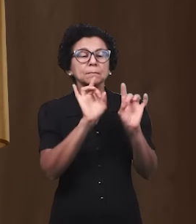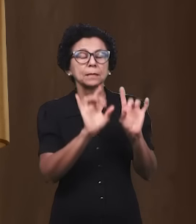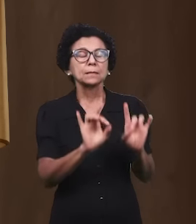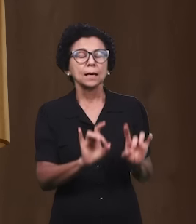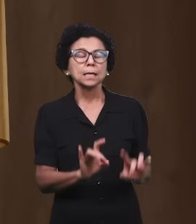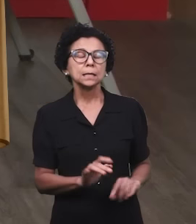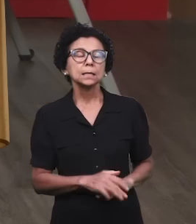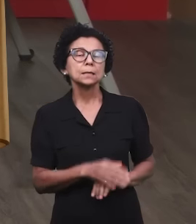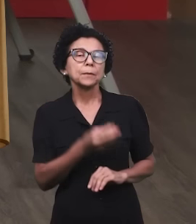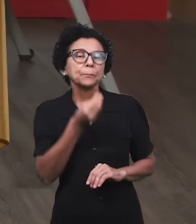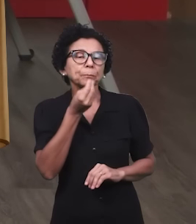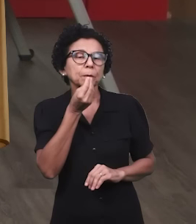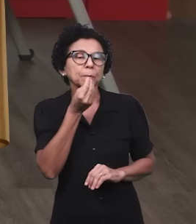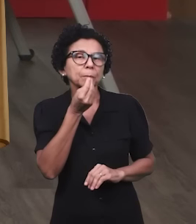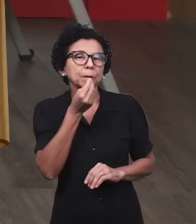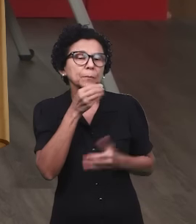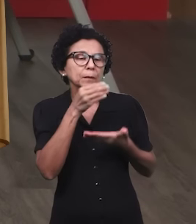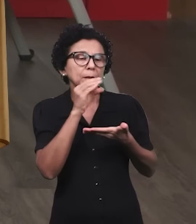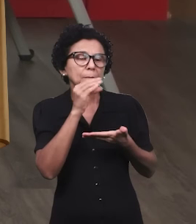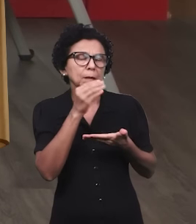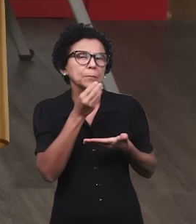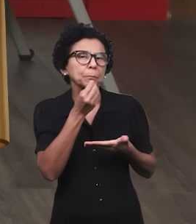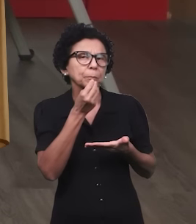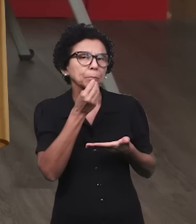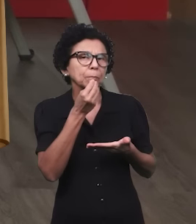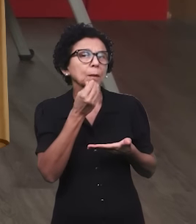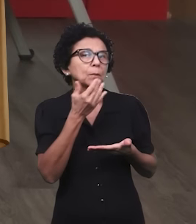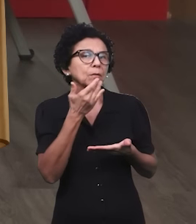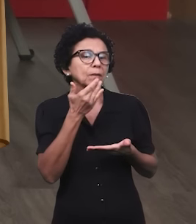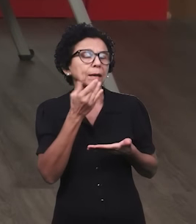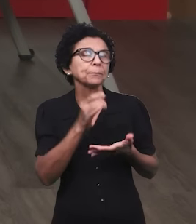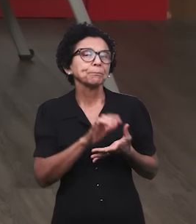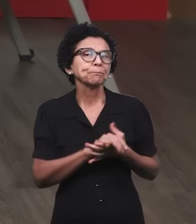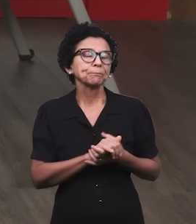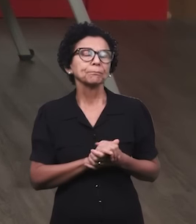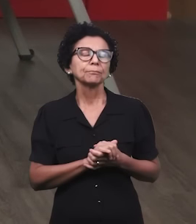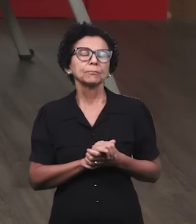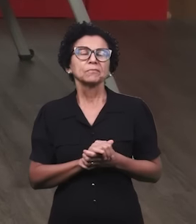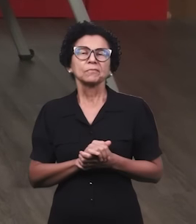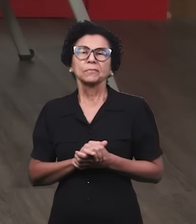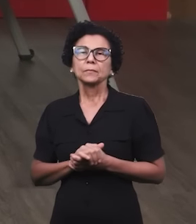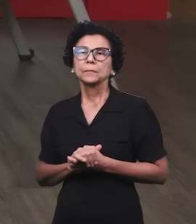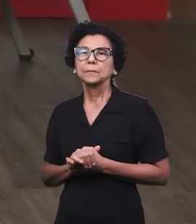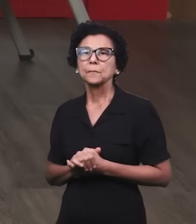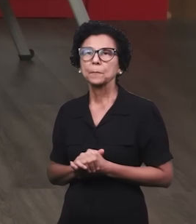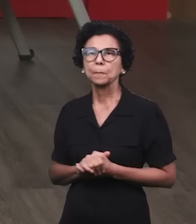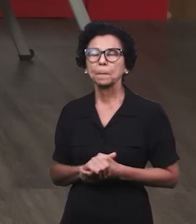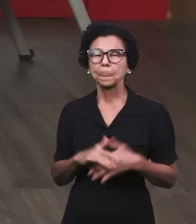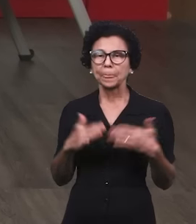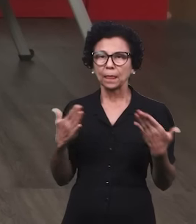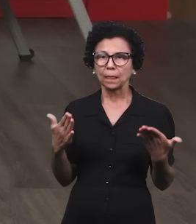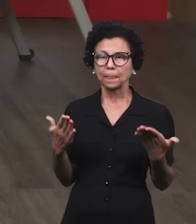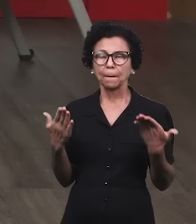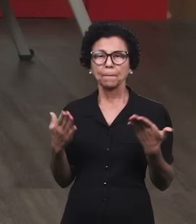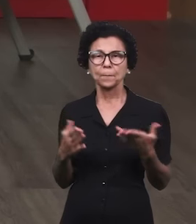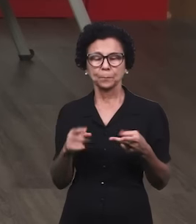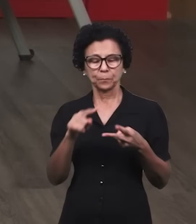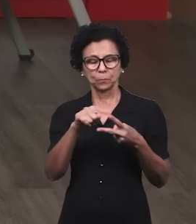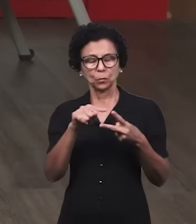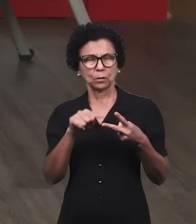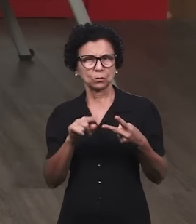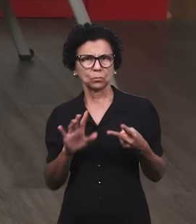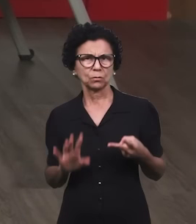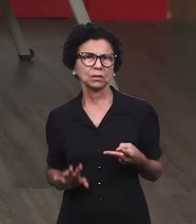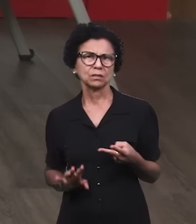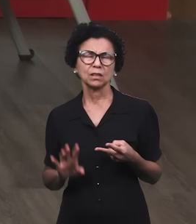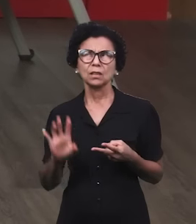né? Vinho, chamou um especialista para provar. Aqui nós podemos ver duas coisas, né? O Senhor não